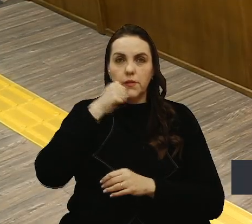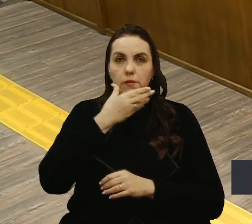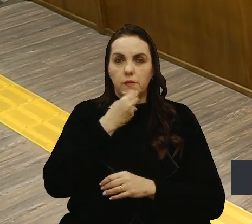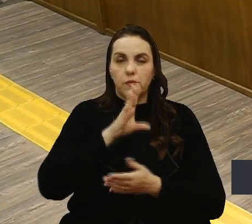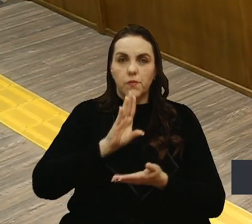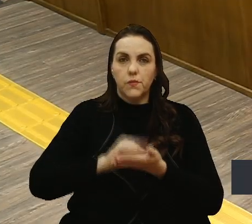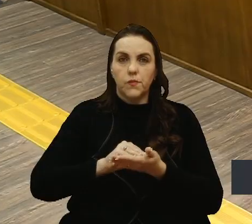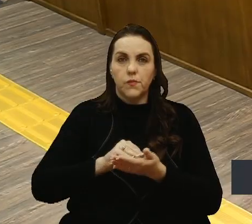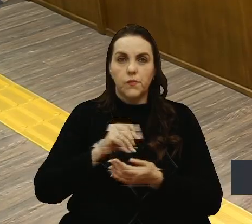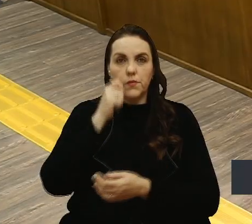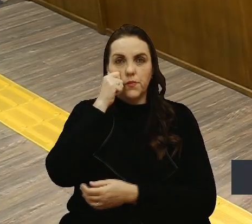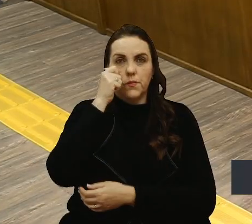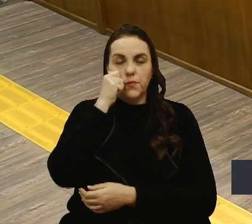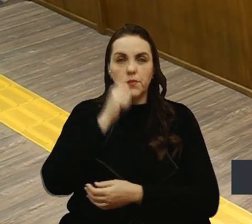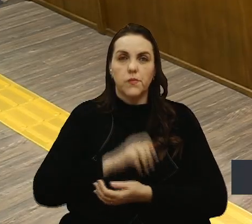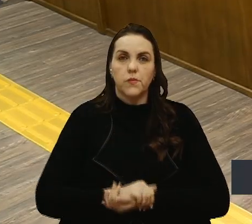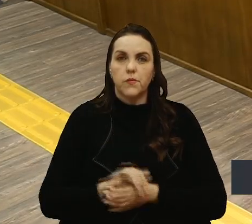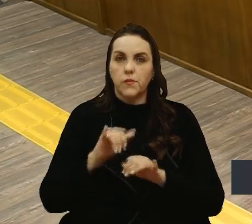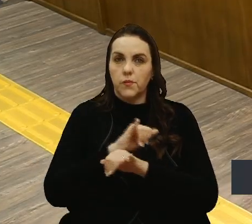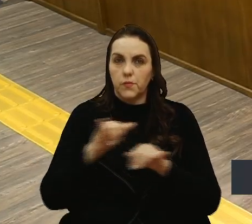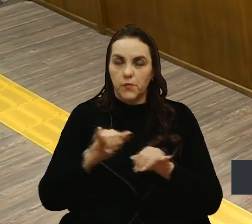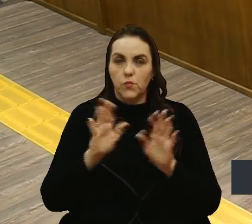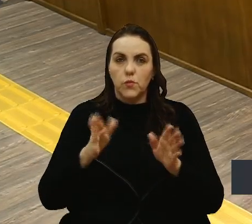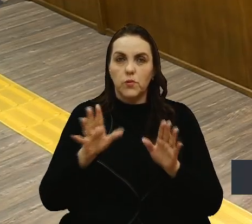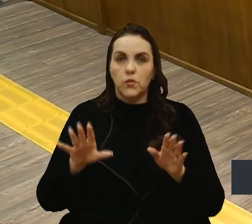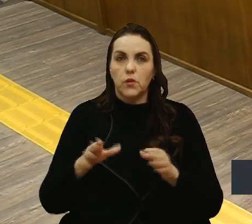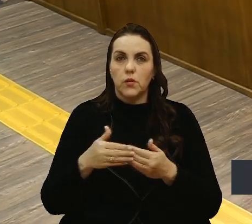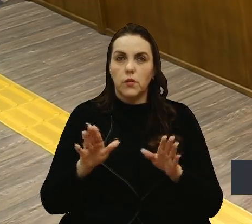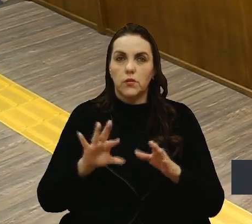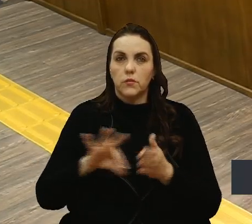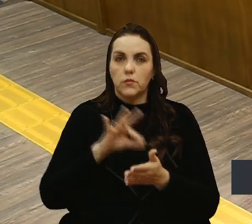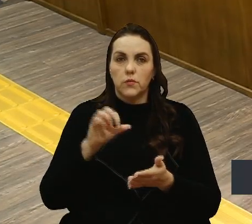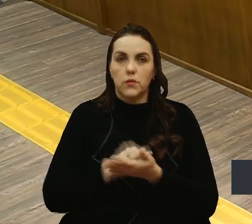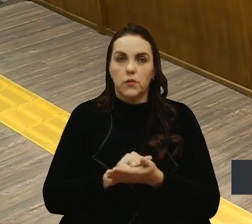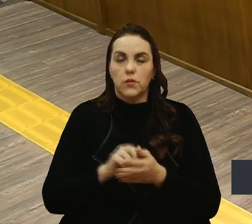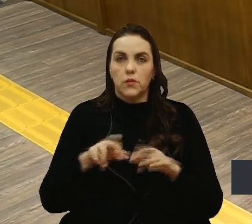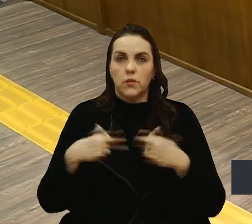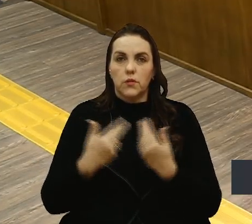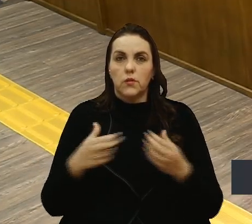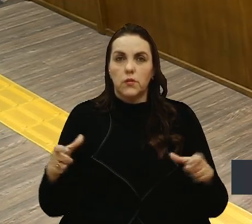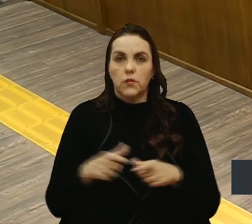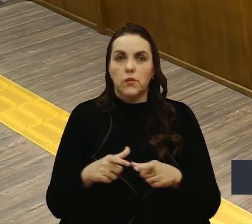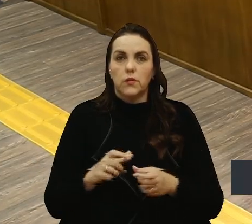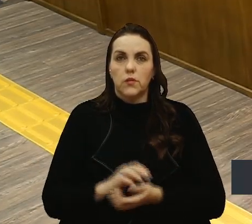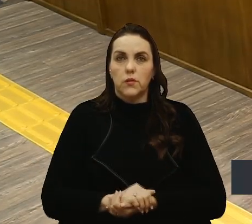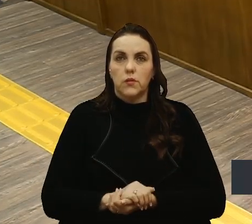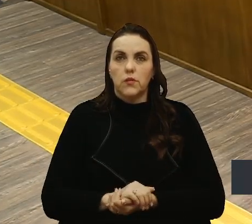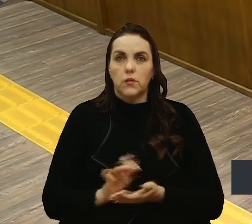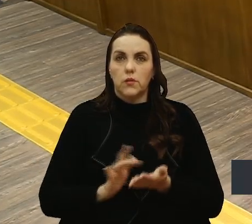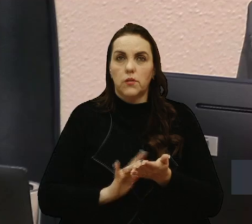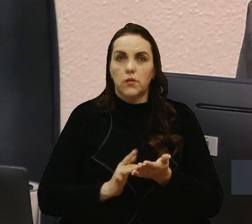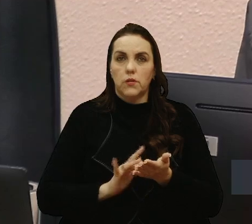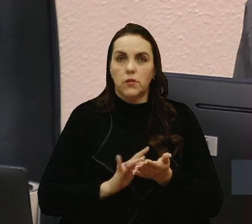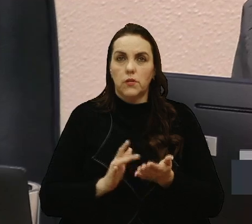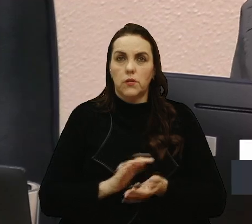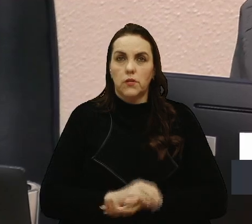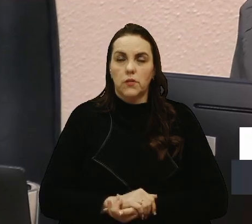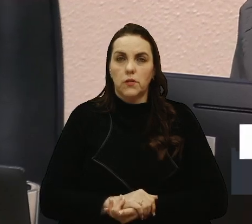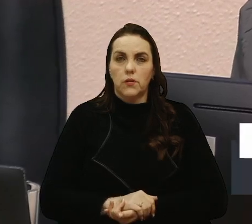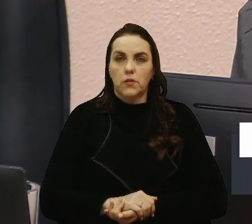registro eletrônico de presença. Informo que já estão abertas as inscrições para o espaço do pequeno expediente, por meio do dispositivo